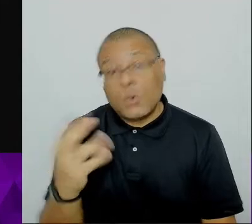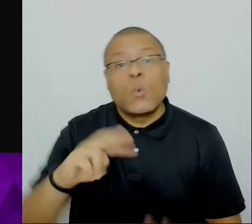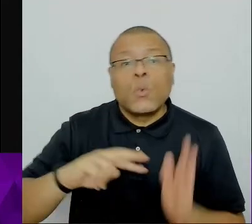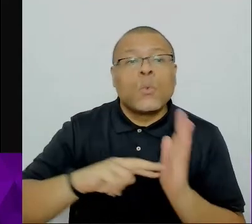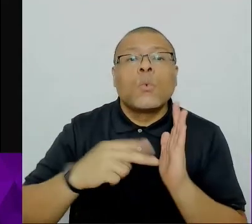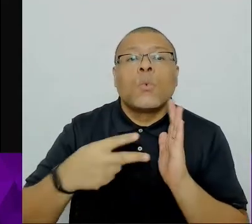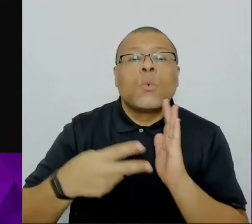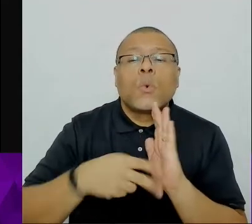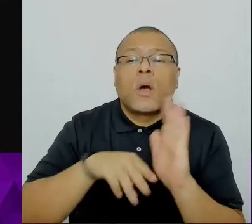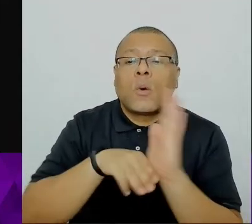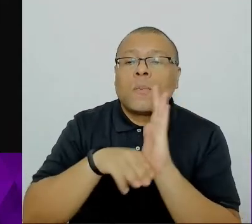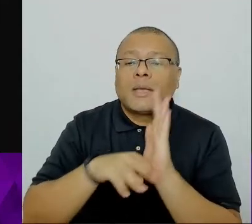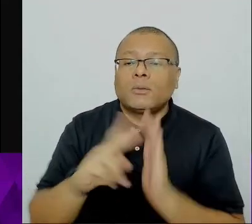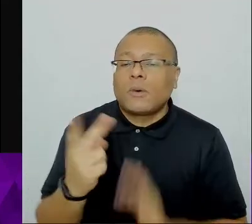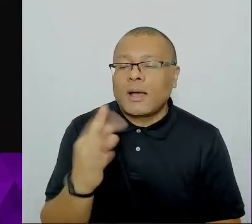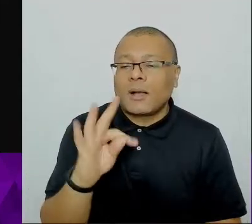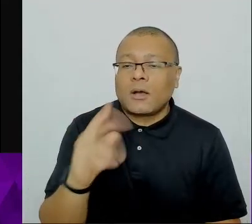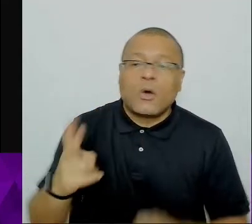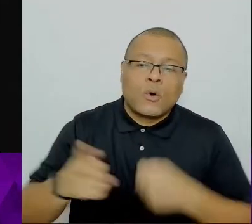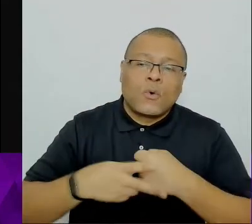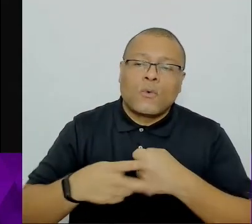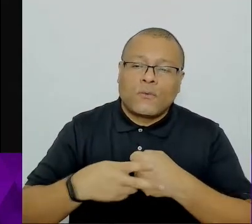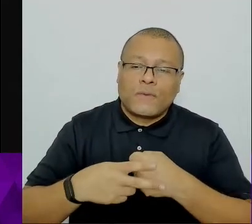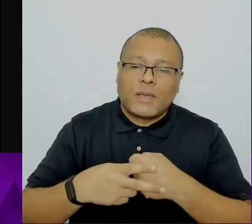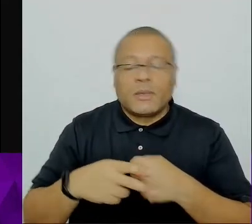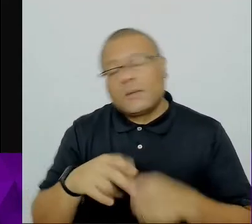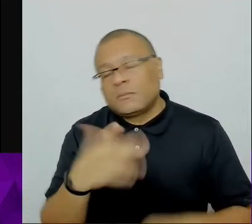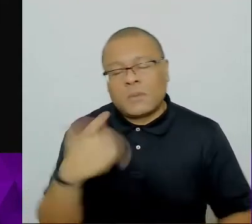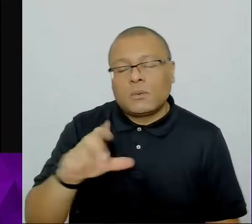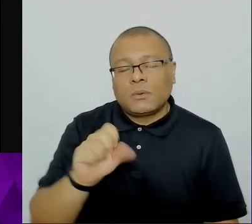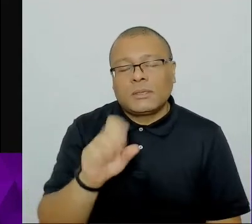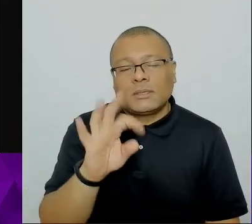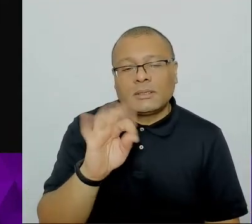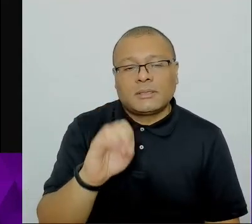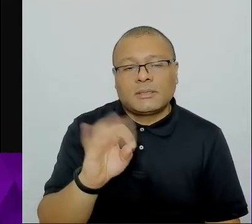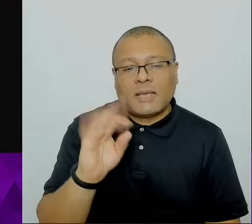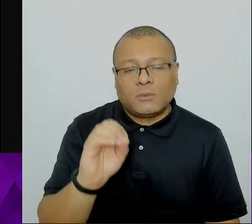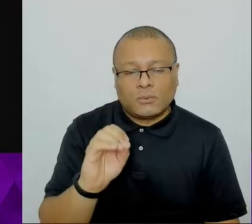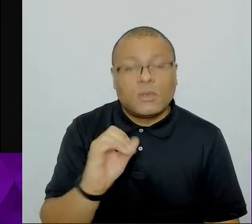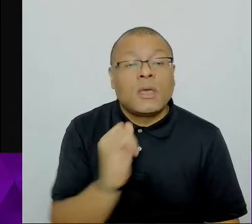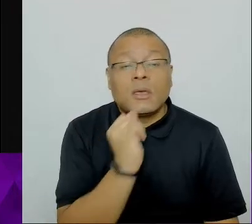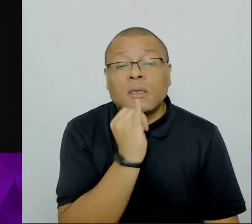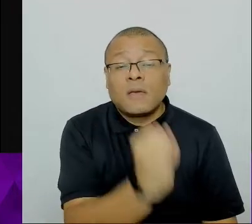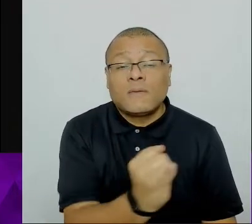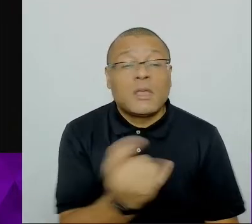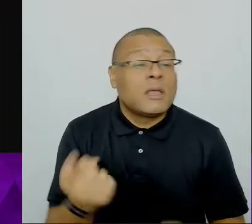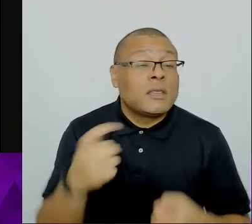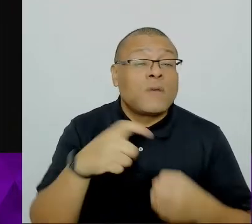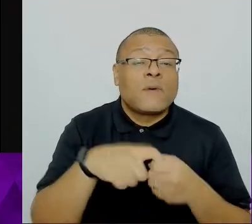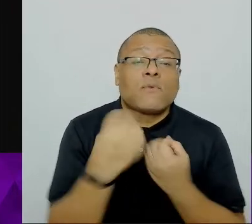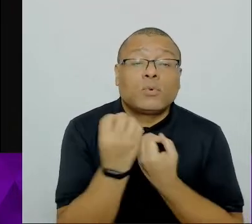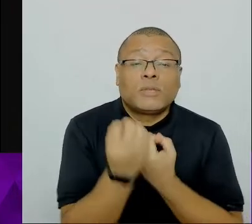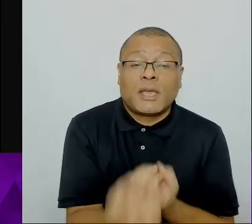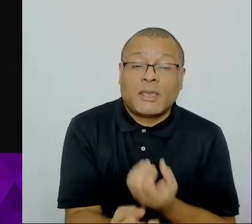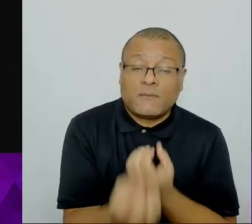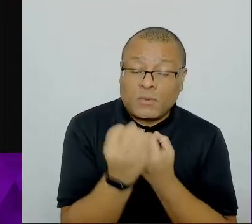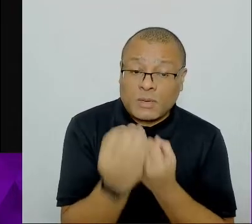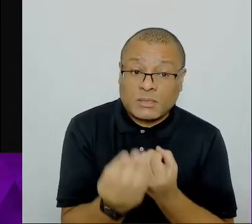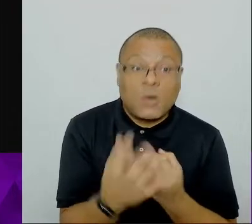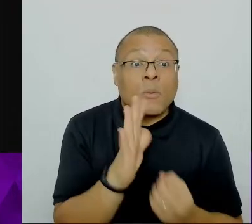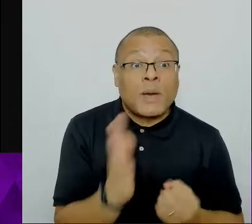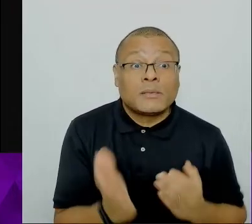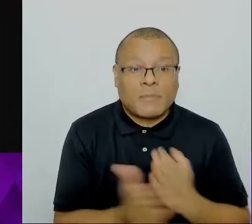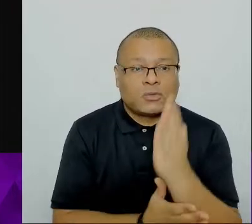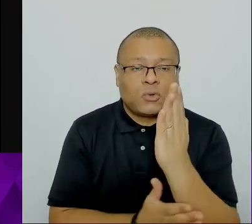um método HTTP, um verbo, status code, desculpa, que indica que a gente não vai retornar conteúdo, mas a request foi feita